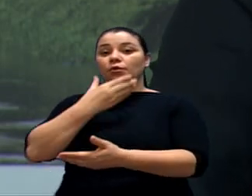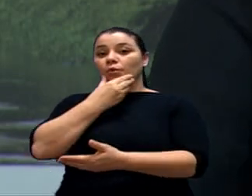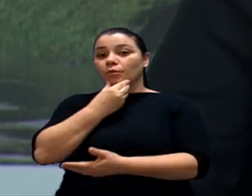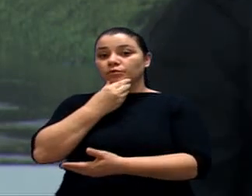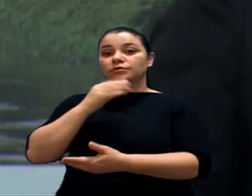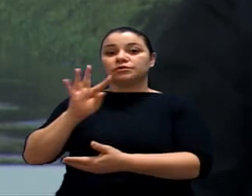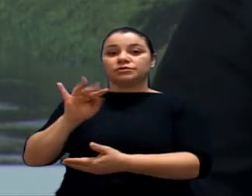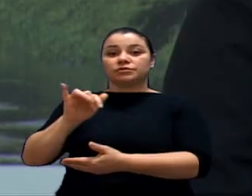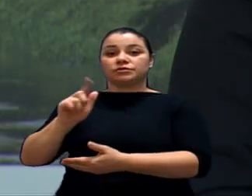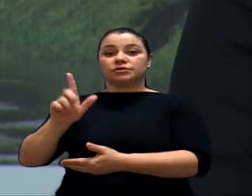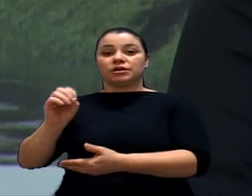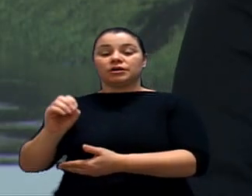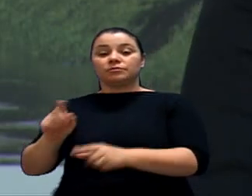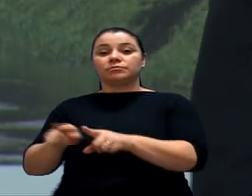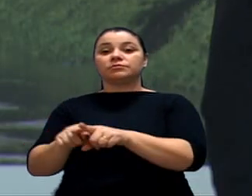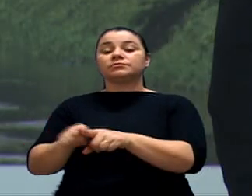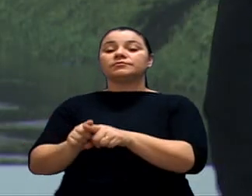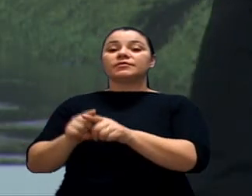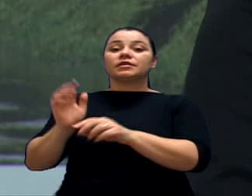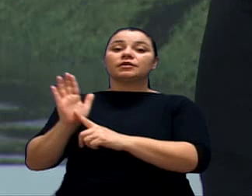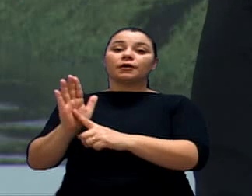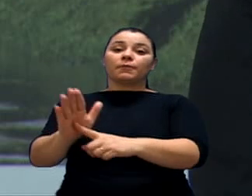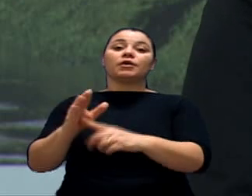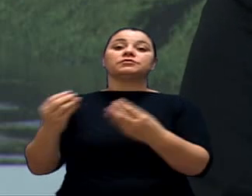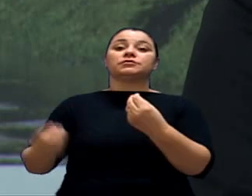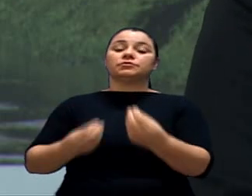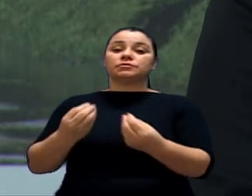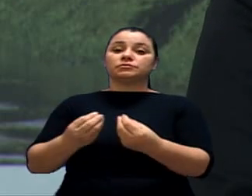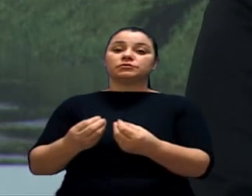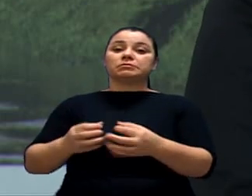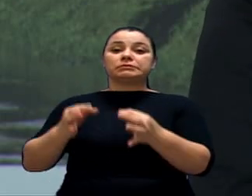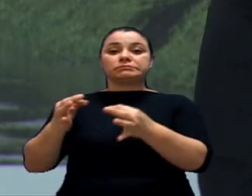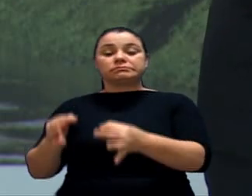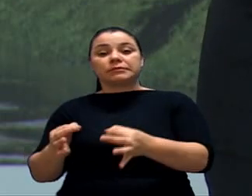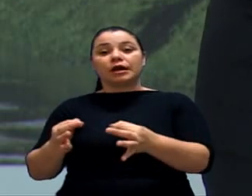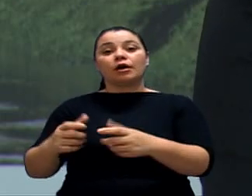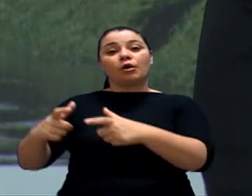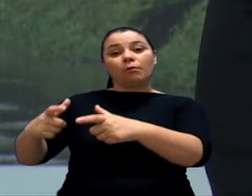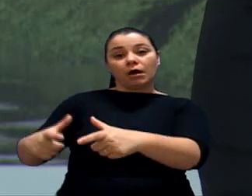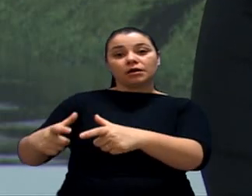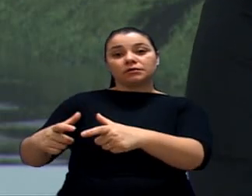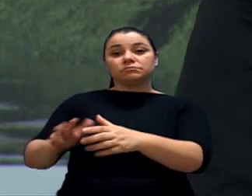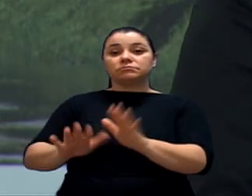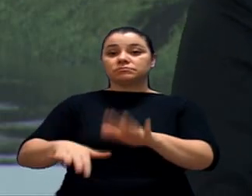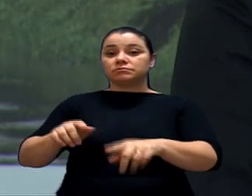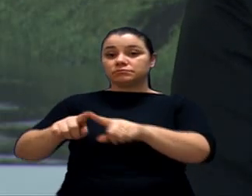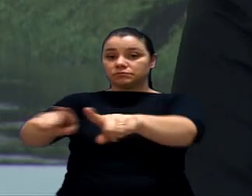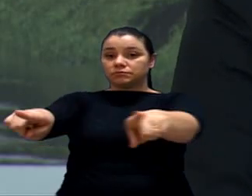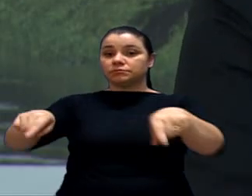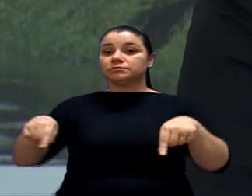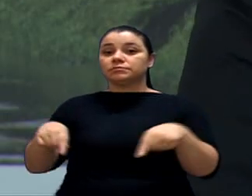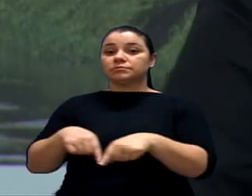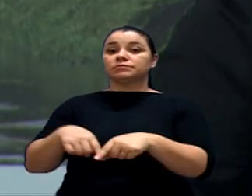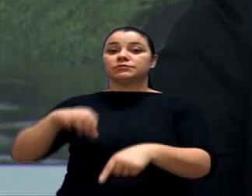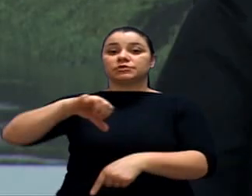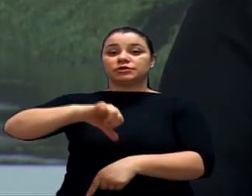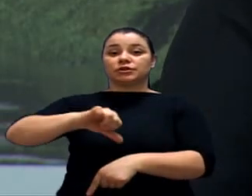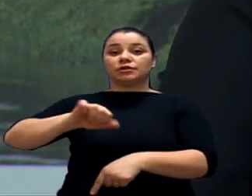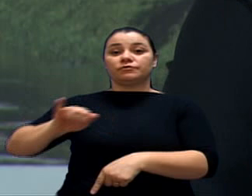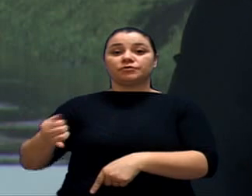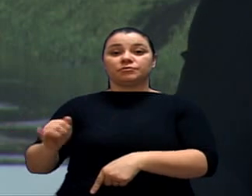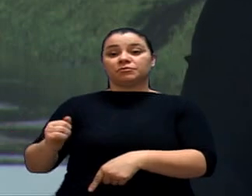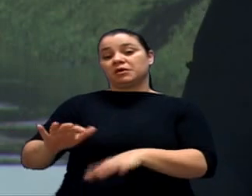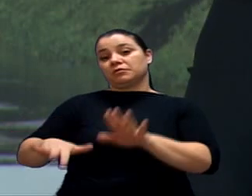Guia, onde refere-se, né, ele está referindo a um certo local de 9 mil metros ali, quase 10 mil